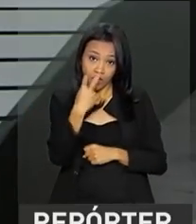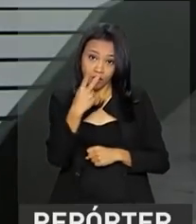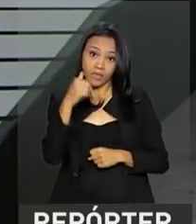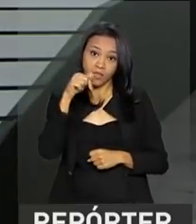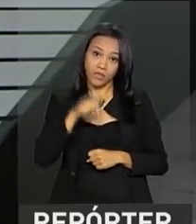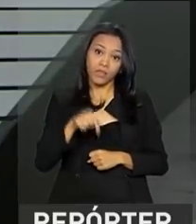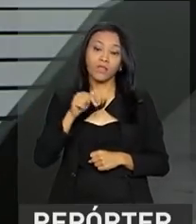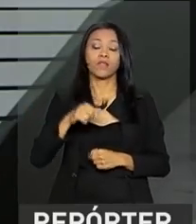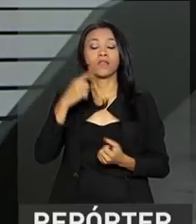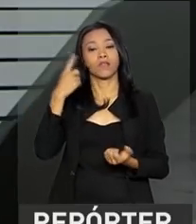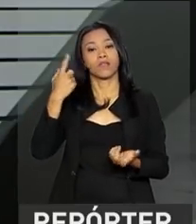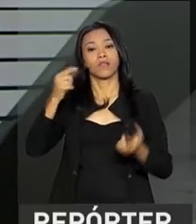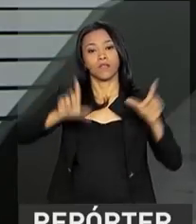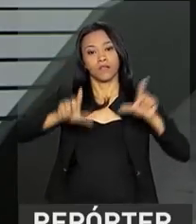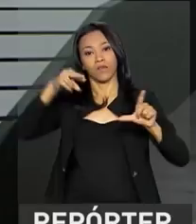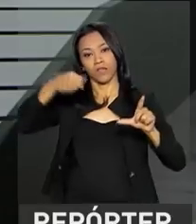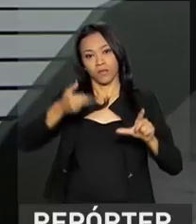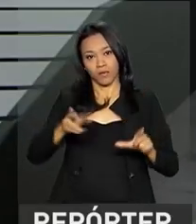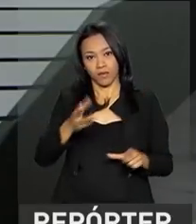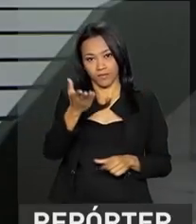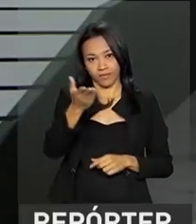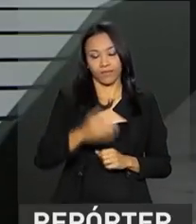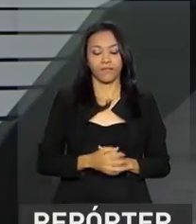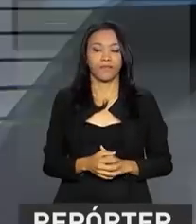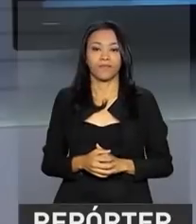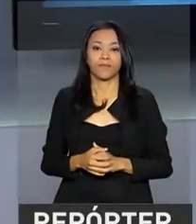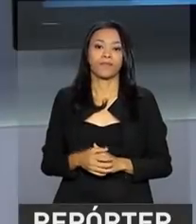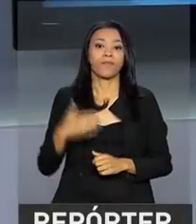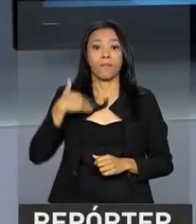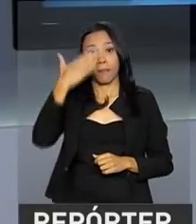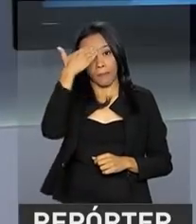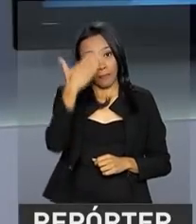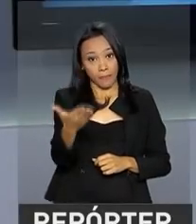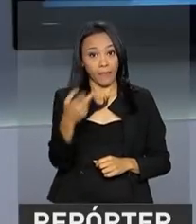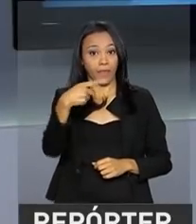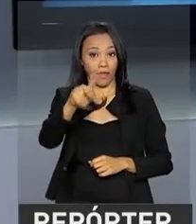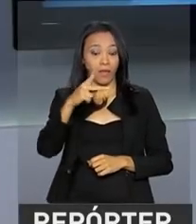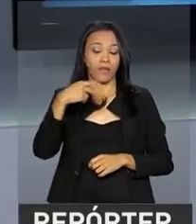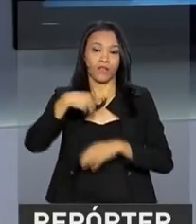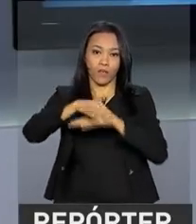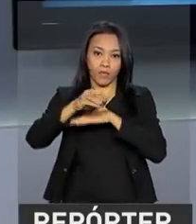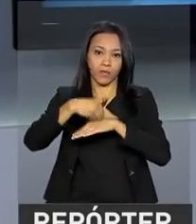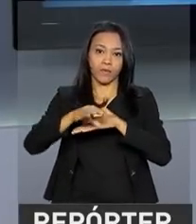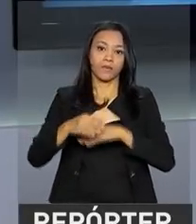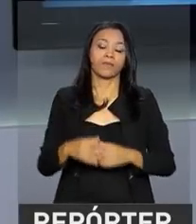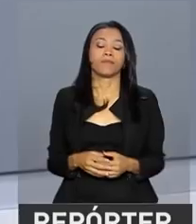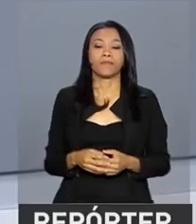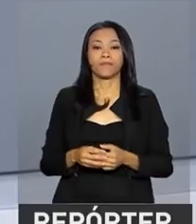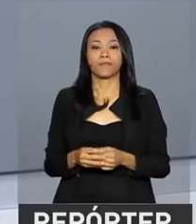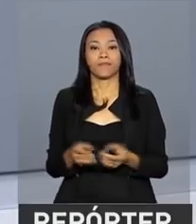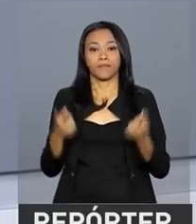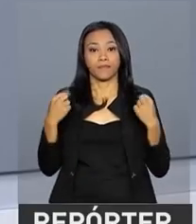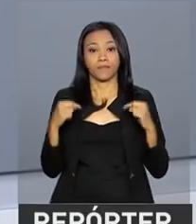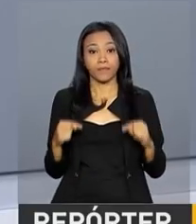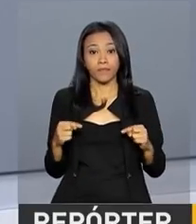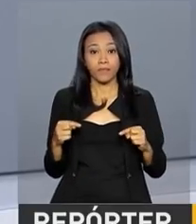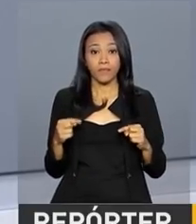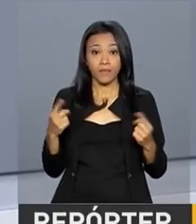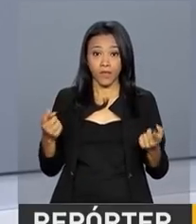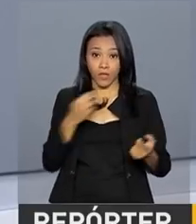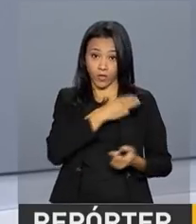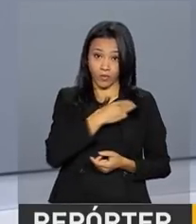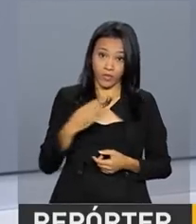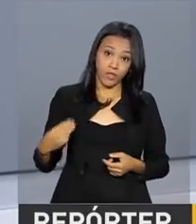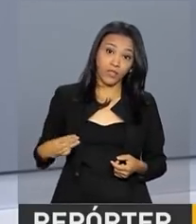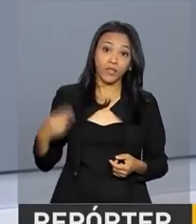temer aqui na tv nbr thaissa muito obrigada cleide pelas suas informações eo ministro da